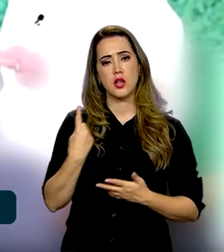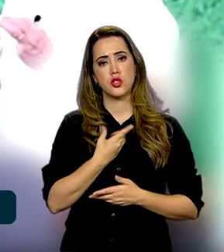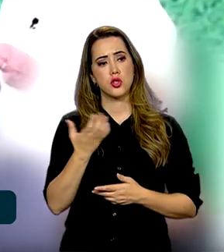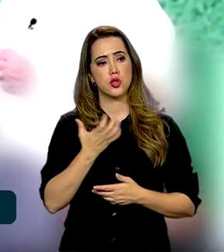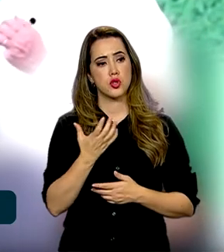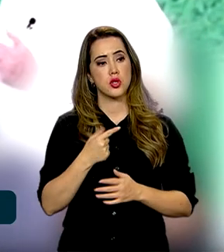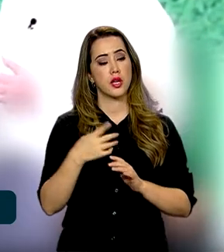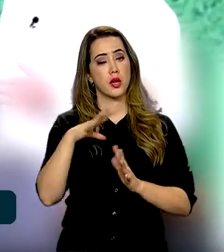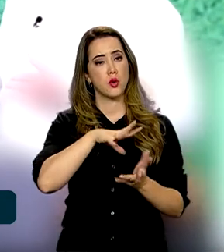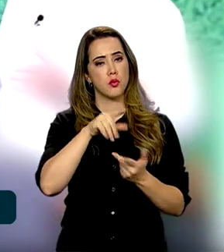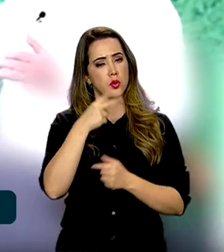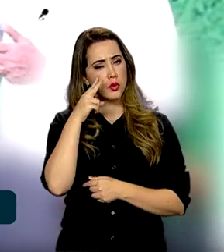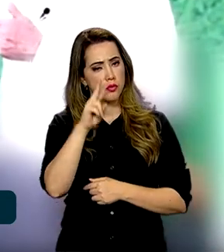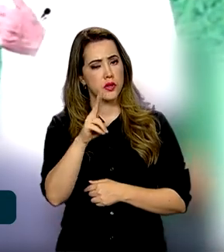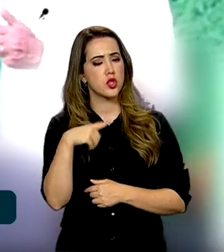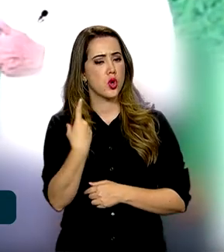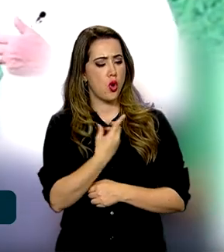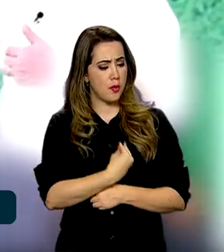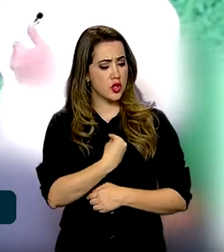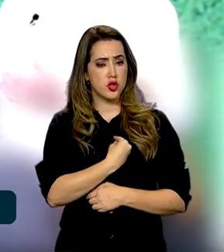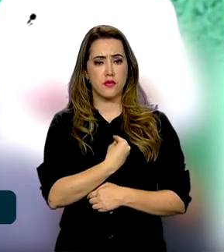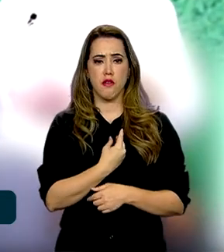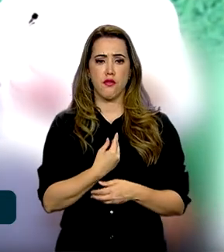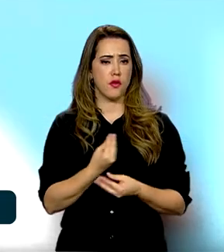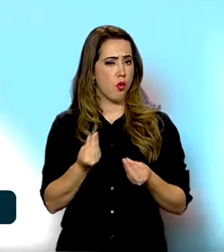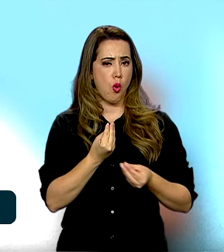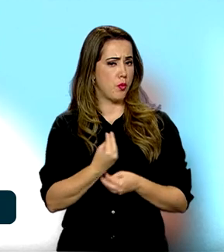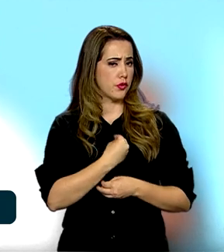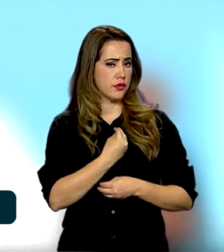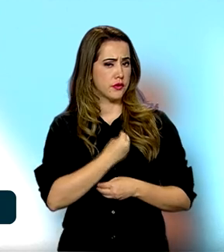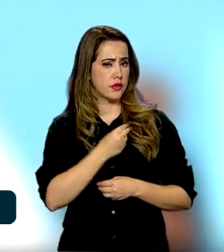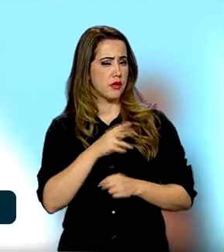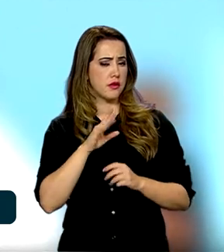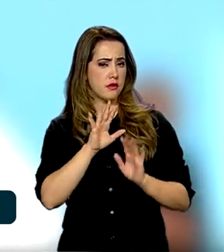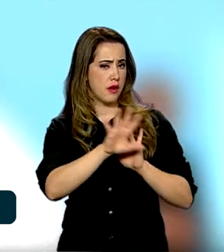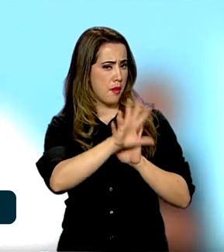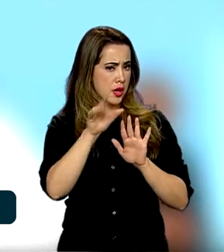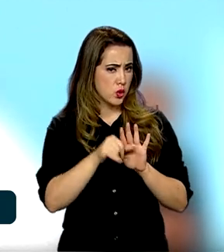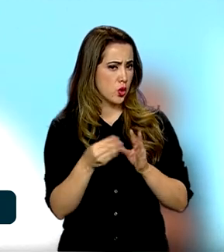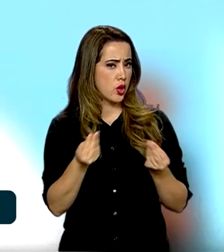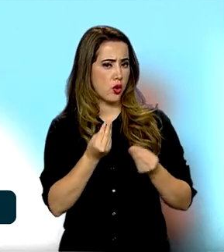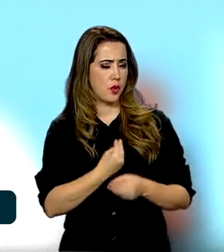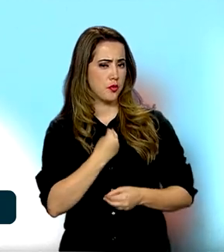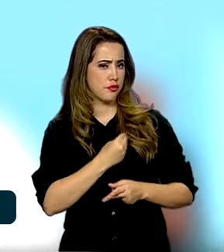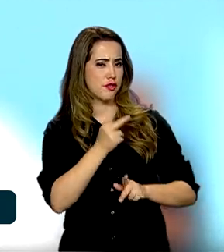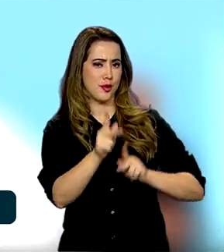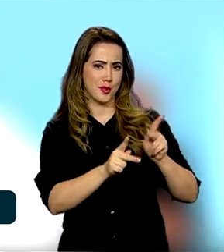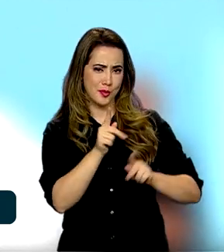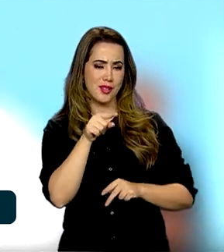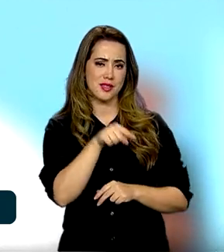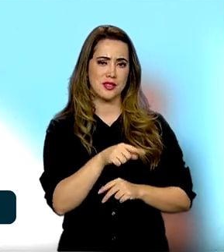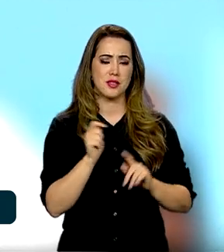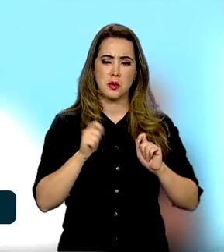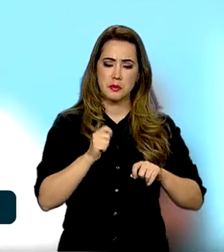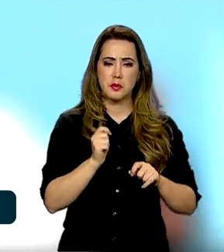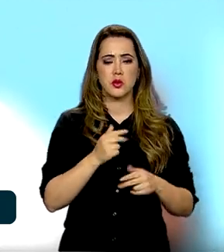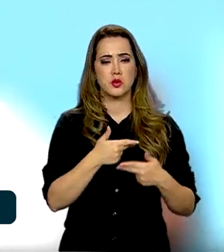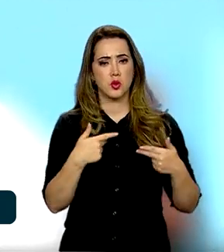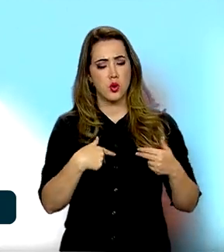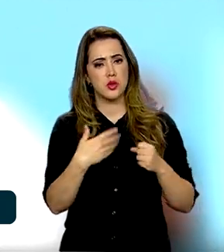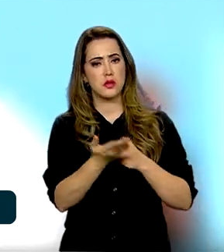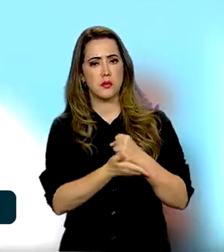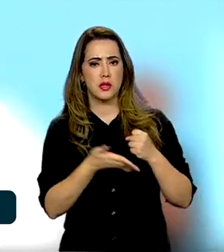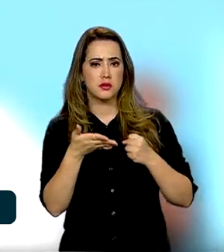Amazônia, como é que vive o povo. E daqui, eu espero que a gente tenha condições de colocar condições básicas à